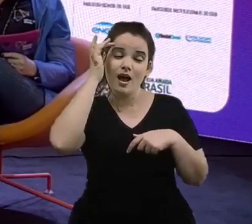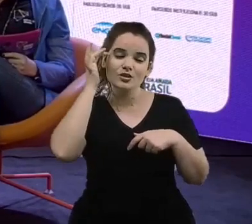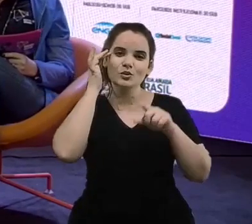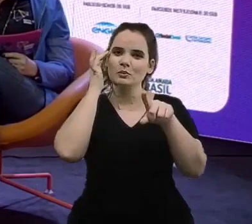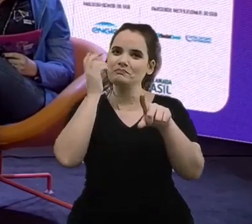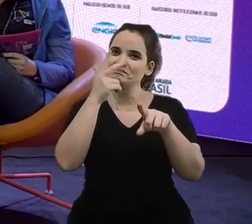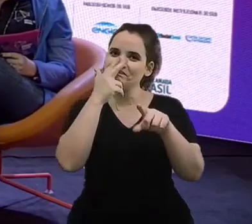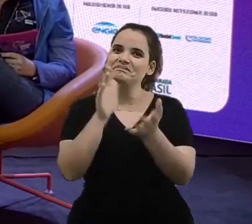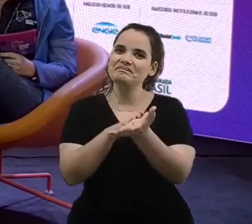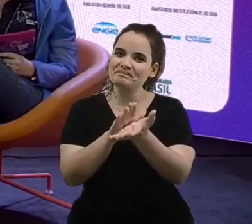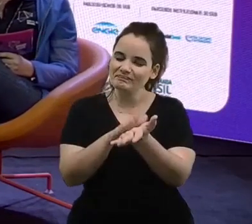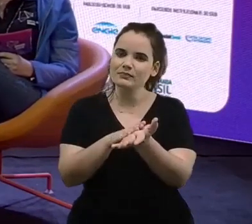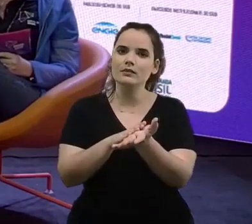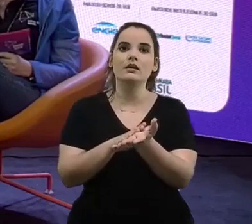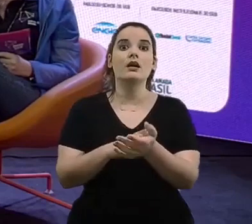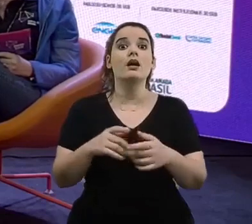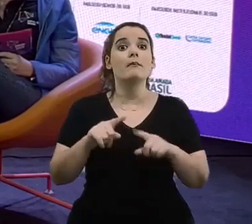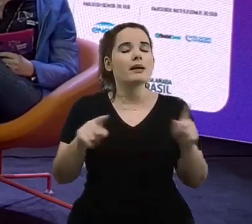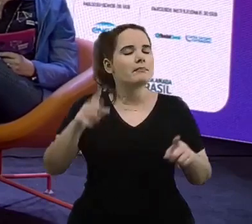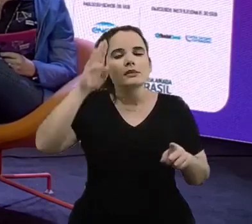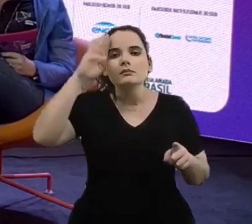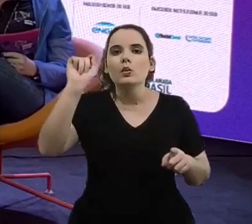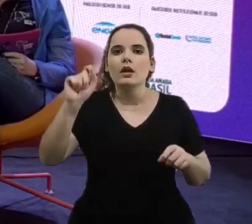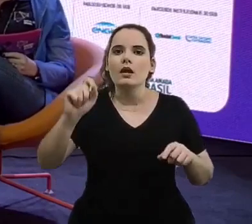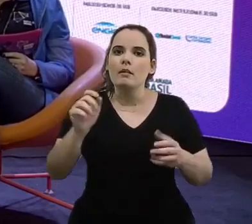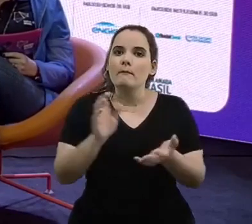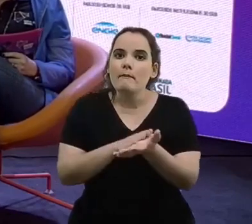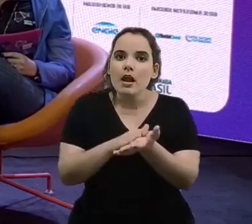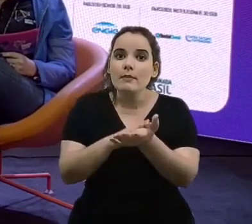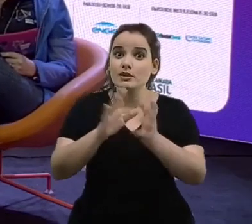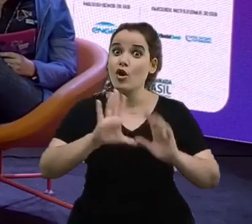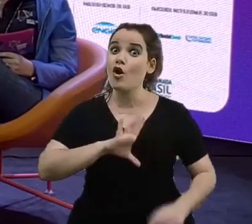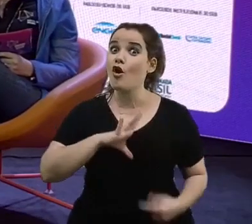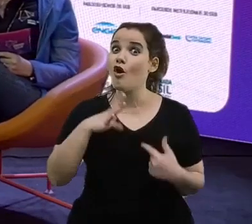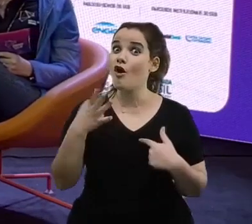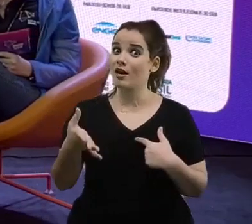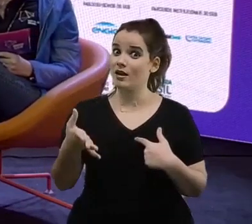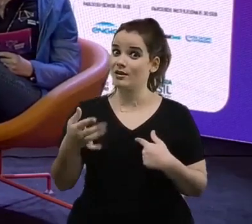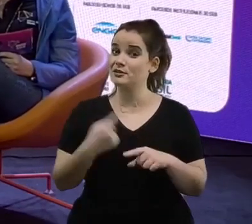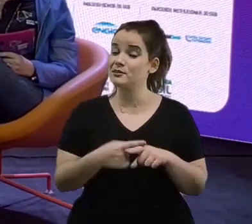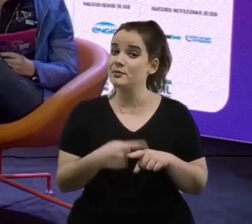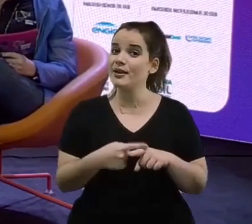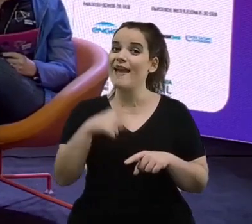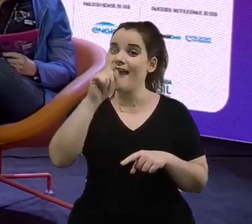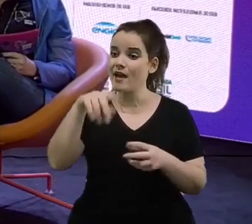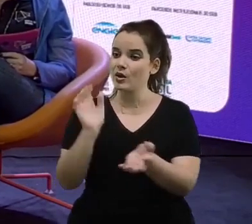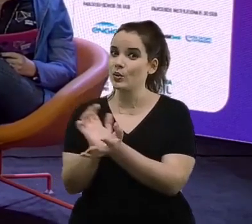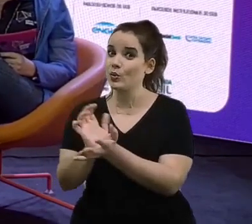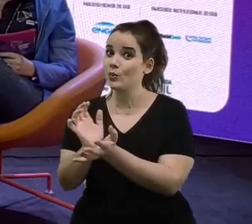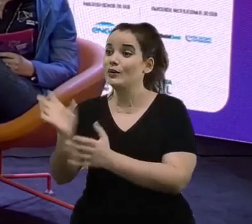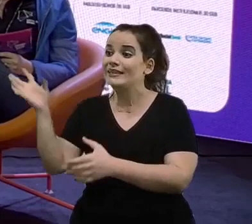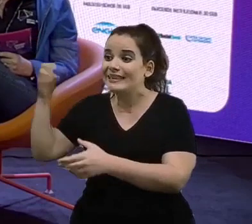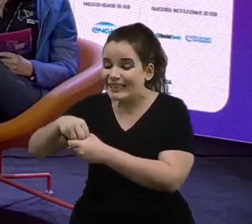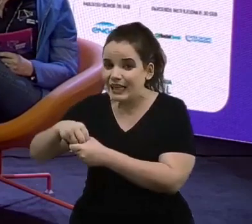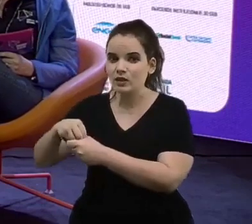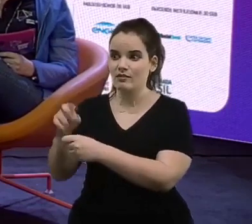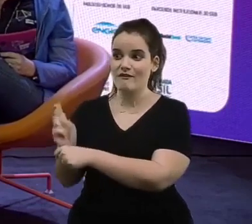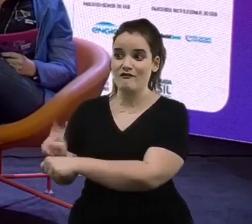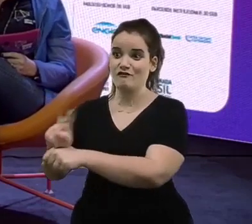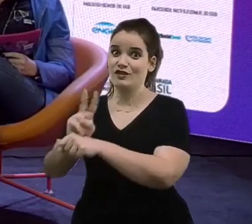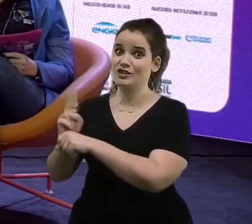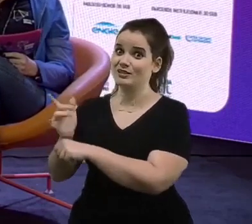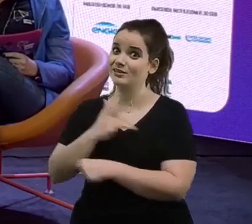das soluções, porque a gente consegue ter maior clareza das nossas necessidades e como demandar isso, né, aos nossos parceiros, e